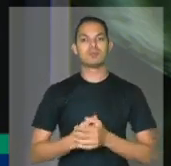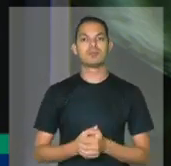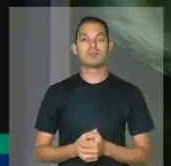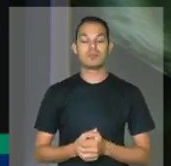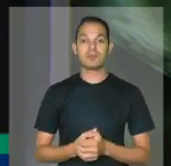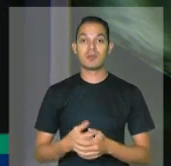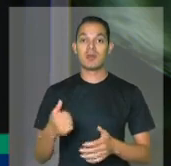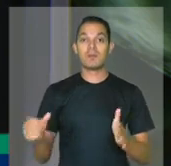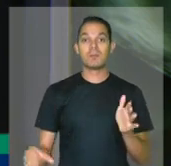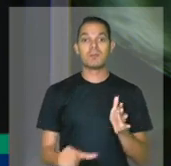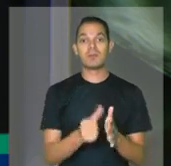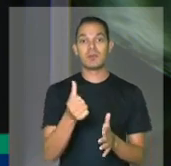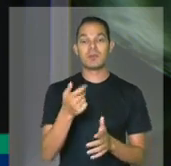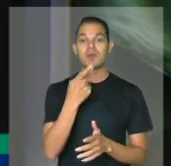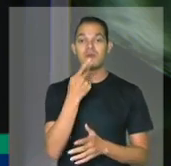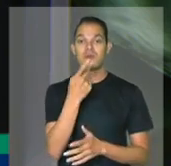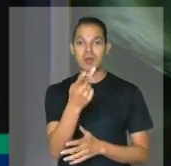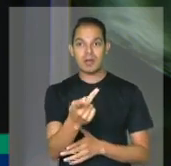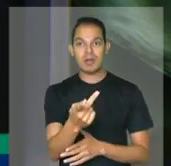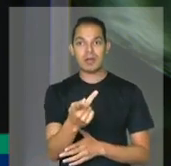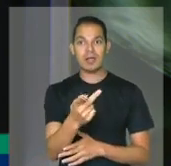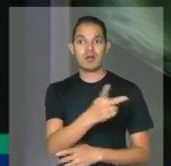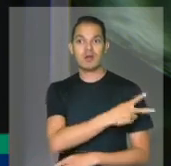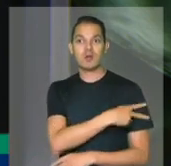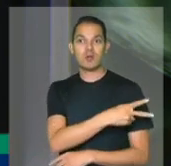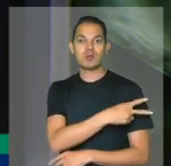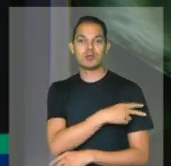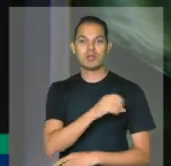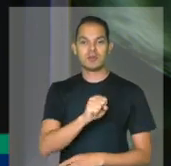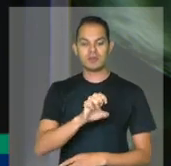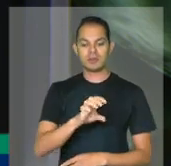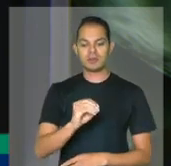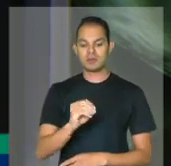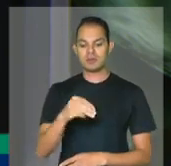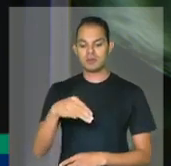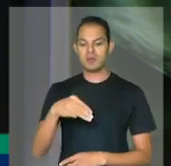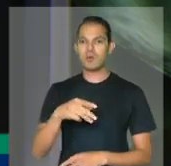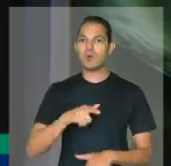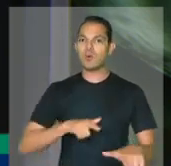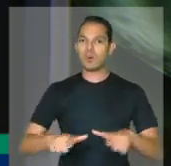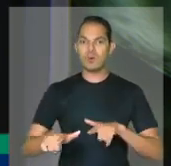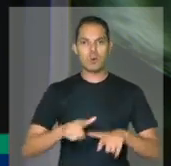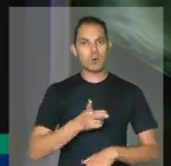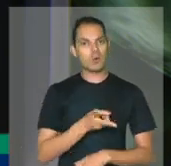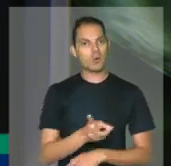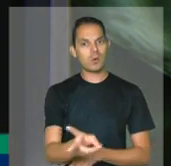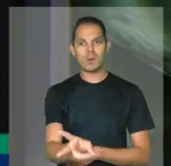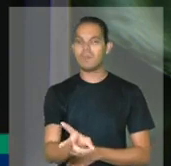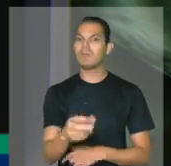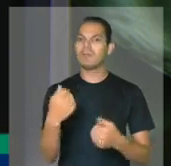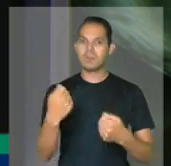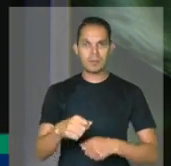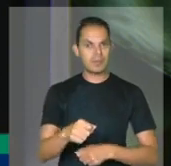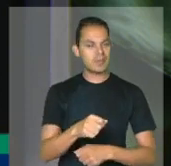Primeiro é preciso citar que não há mais possibilidade do chefe da SECOM permanecer no seu cargo. Ele precisa ser